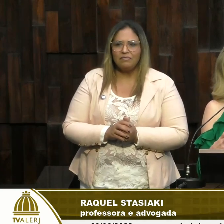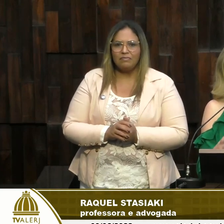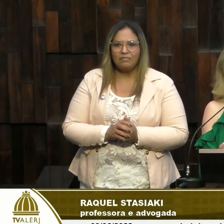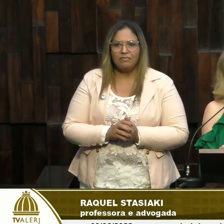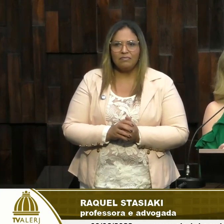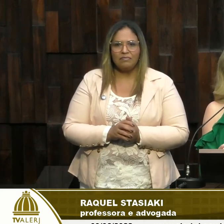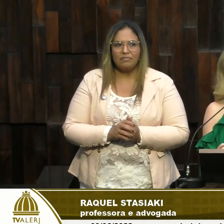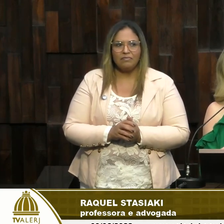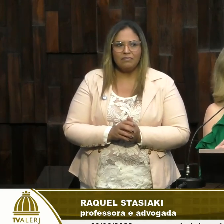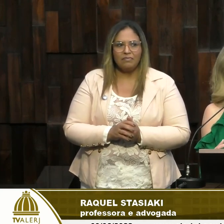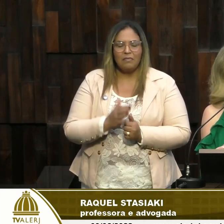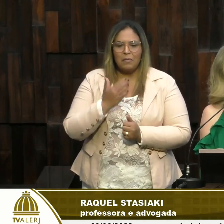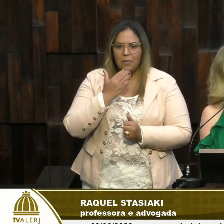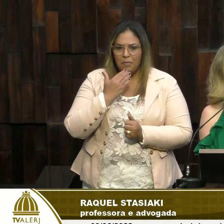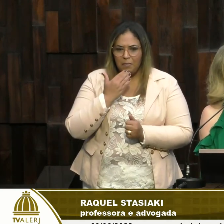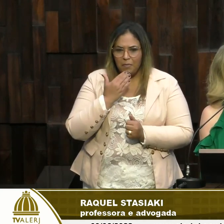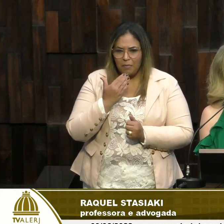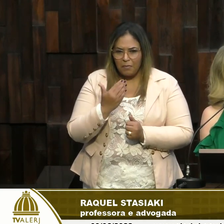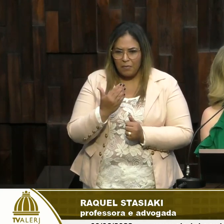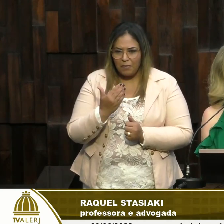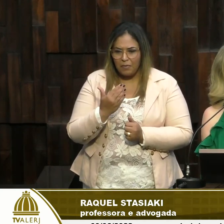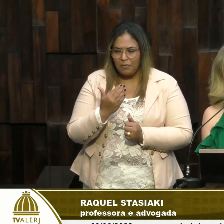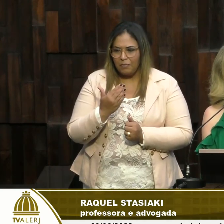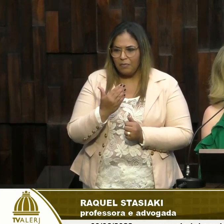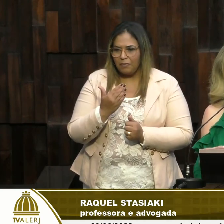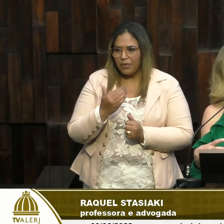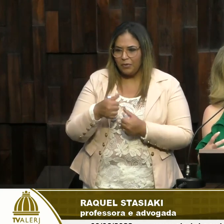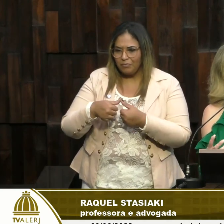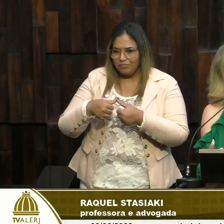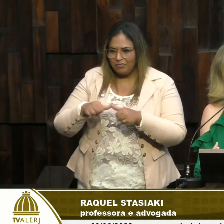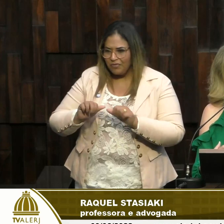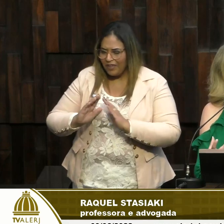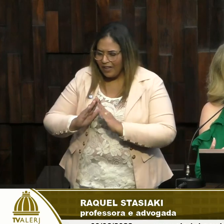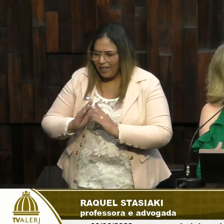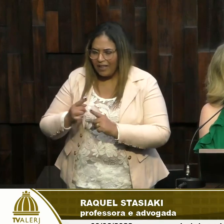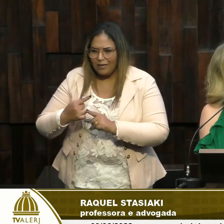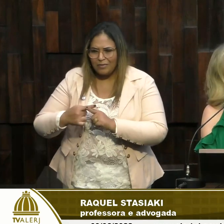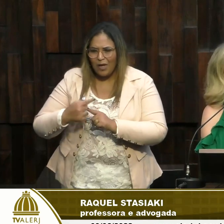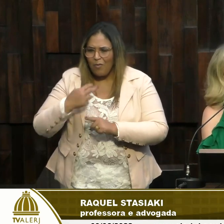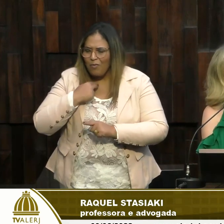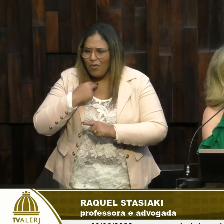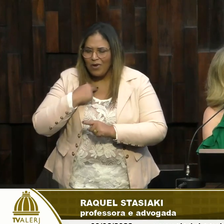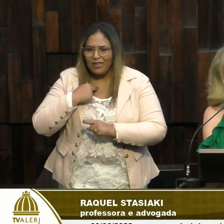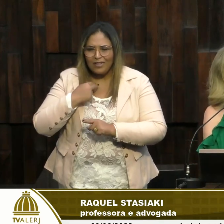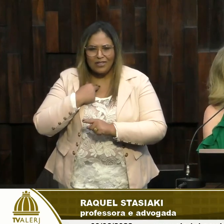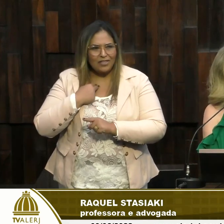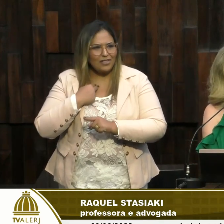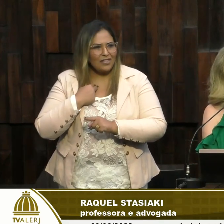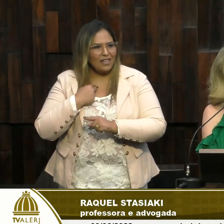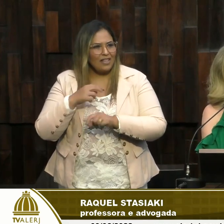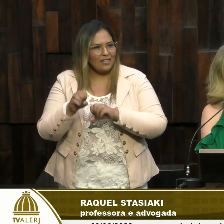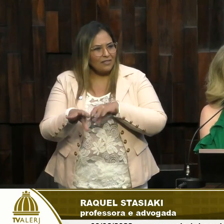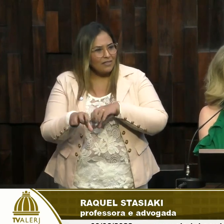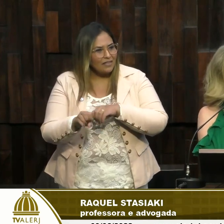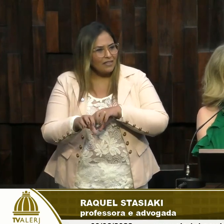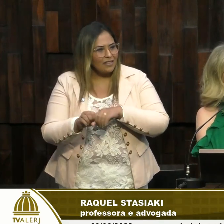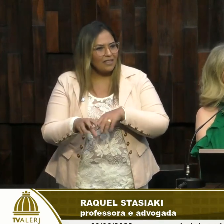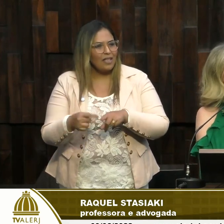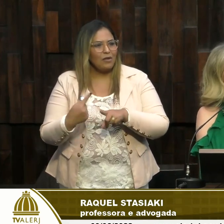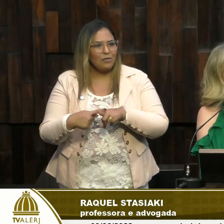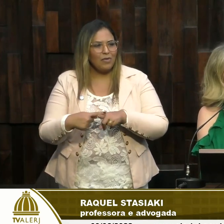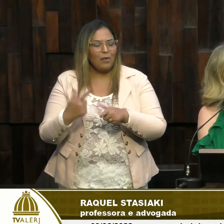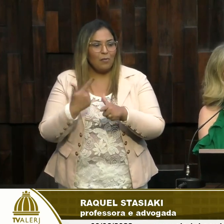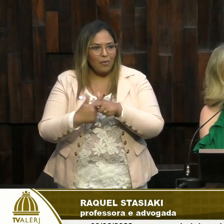Eu pedi licença e não pude dar aula, né, devido a esse transtorno que a gente sofreu no meio do caminho, que é o que